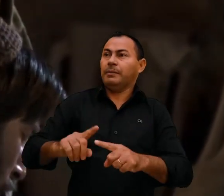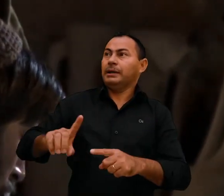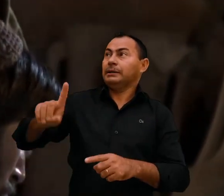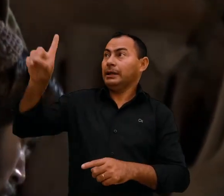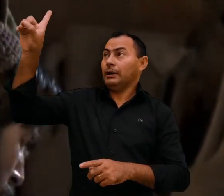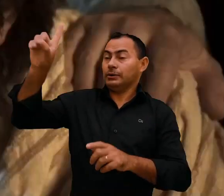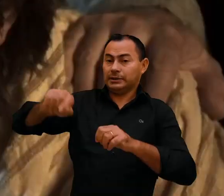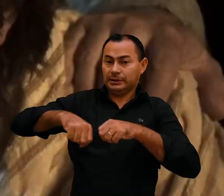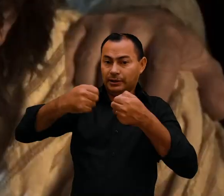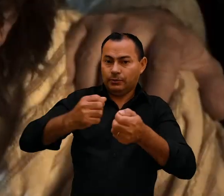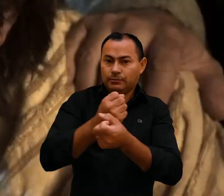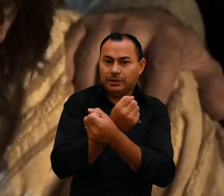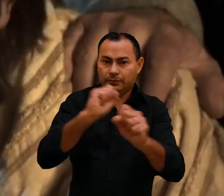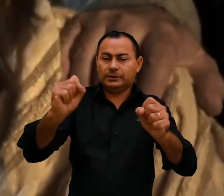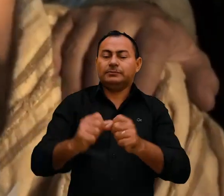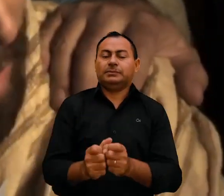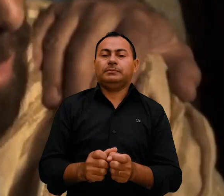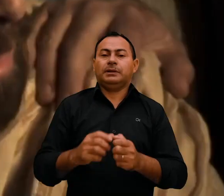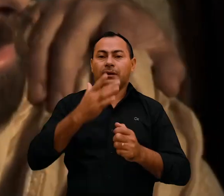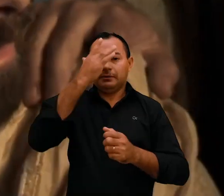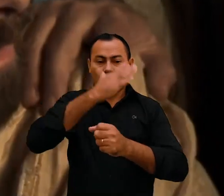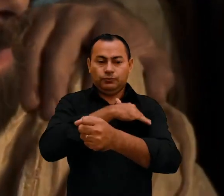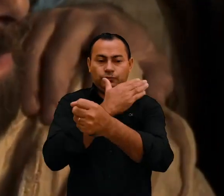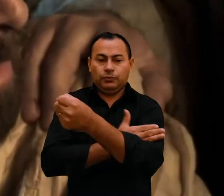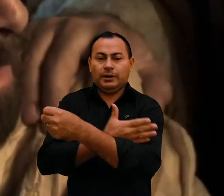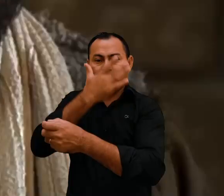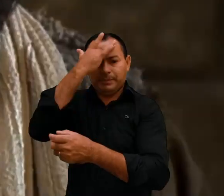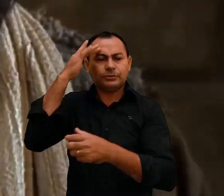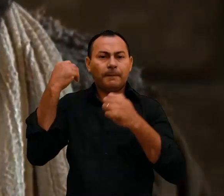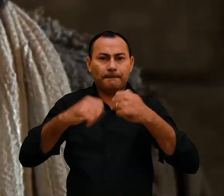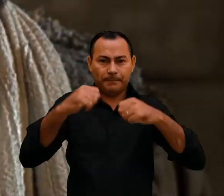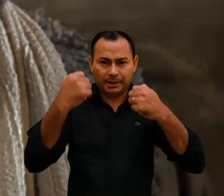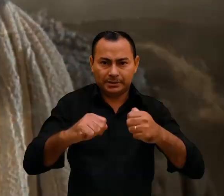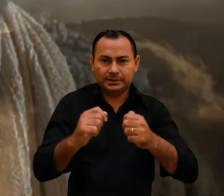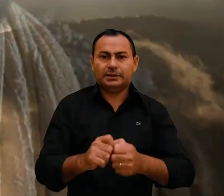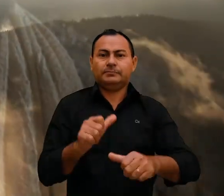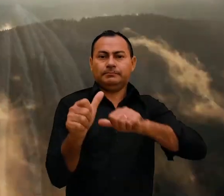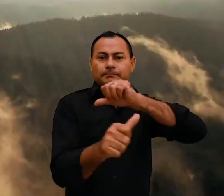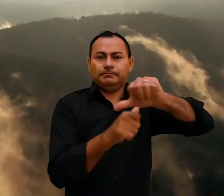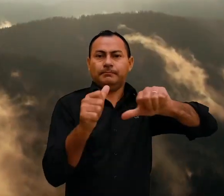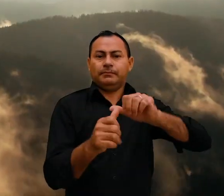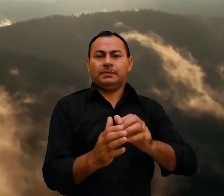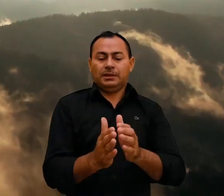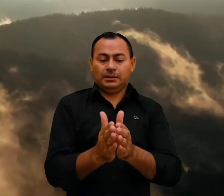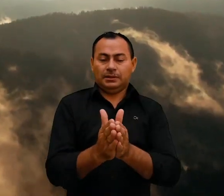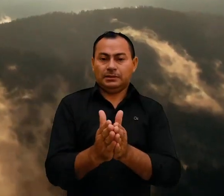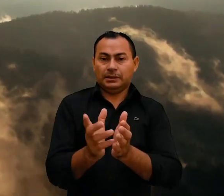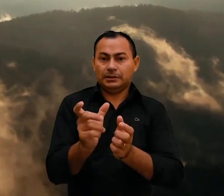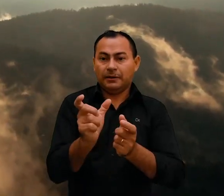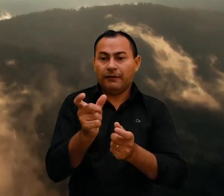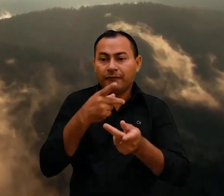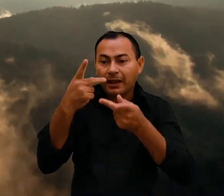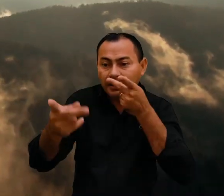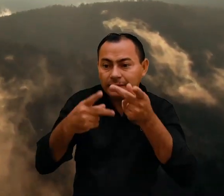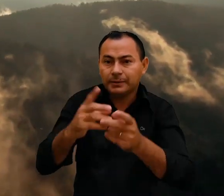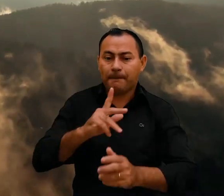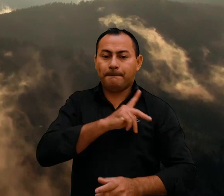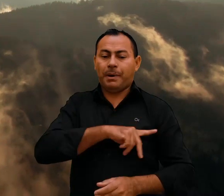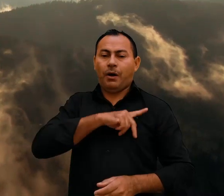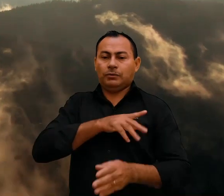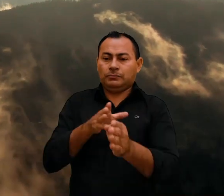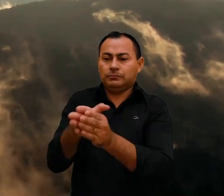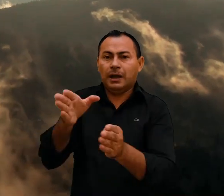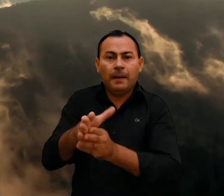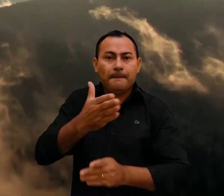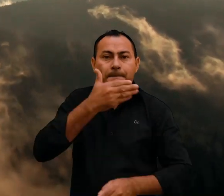simplesmente reunir as forças que trazem a libertação que a pessoa precisa desesperadamente essas palavras de Paulo sobre